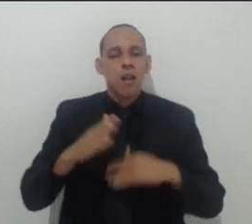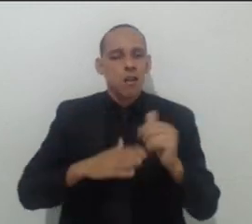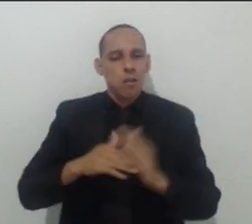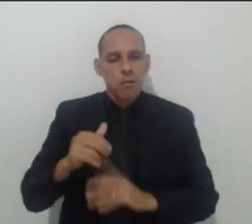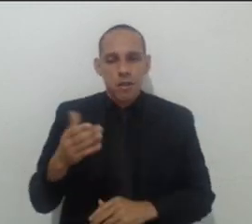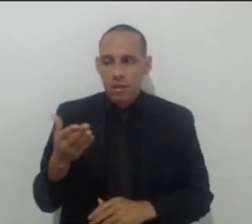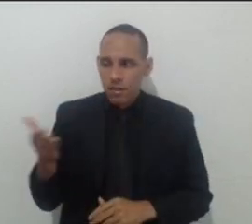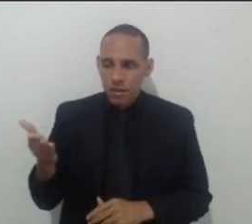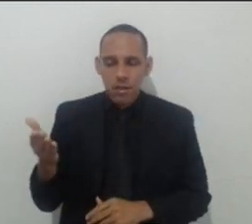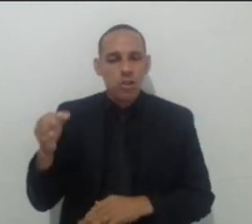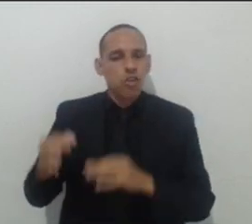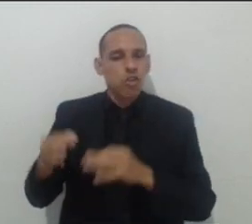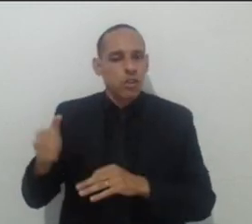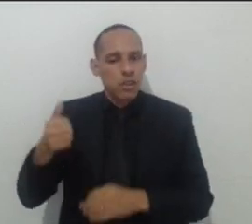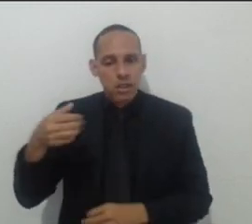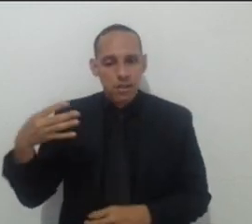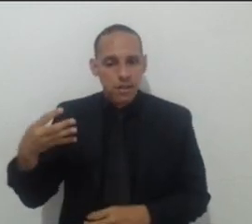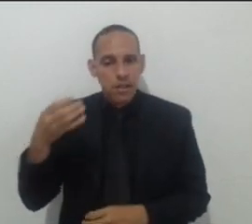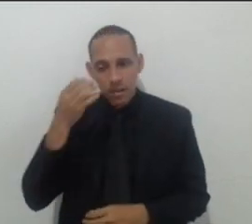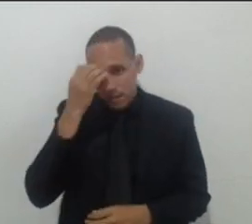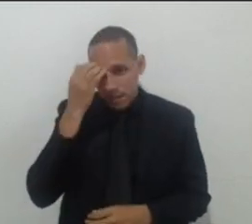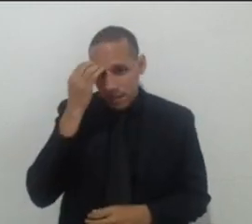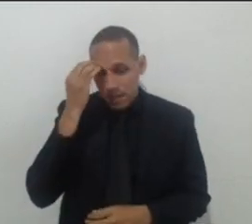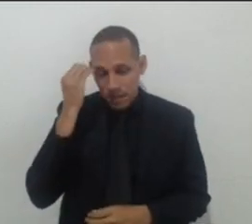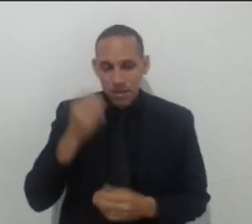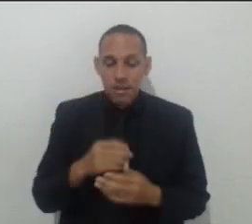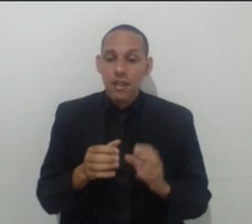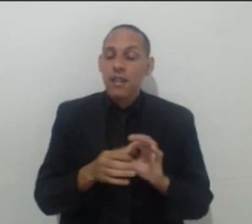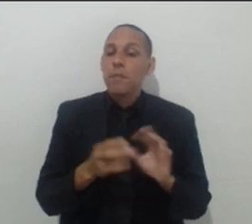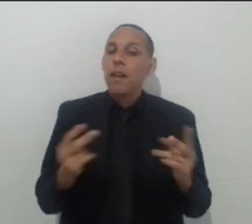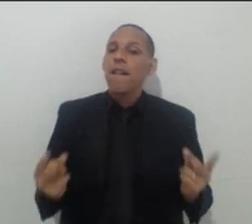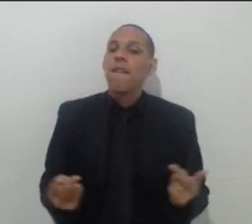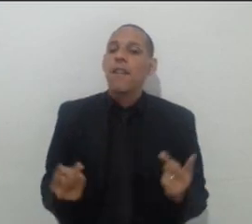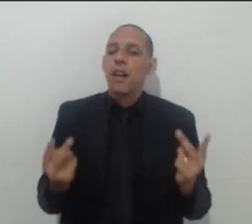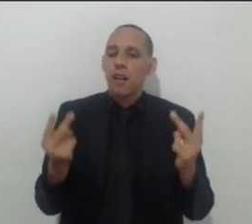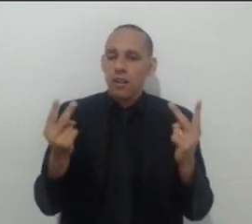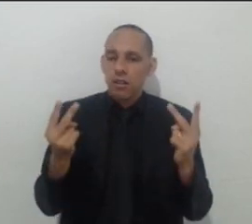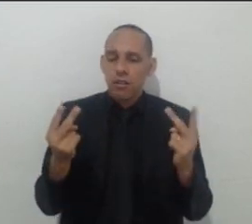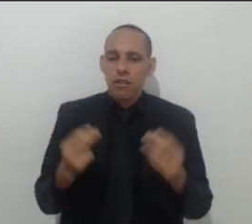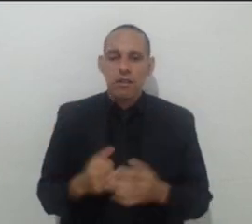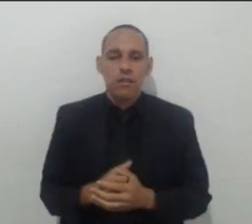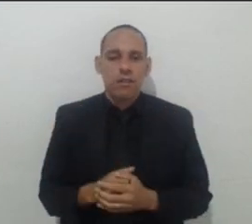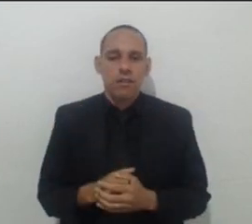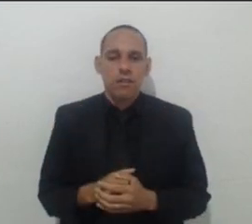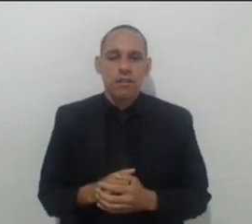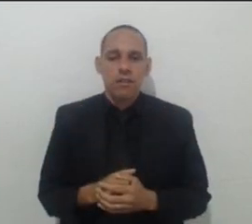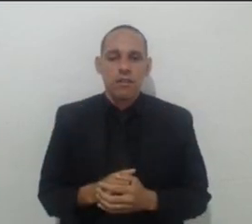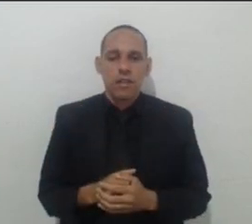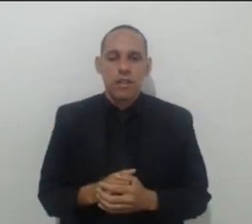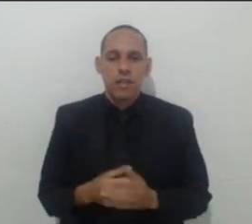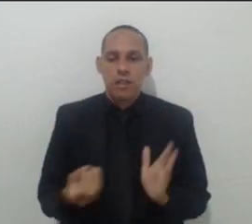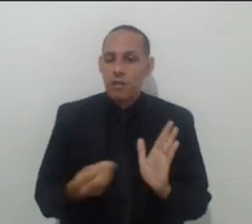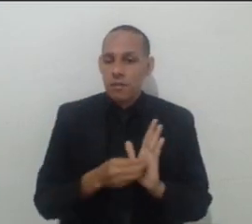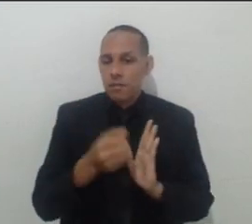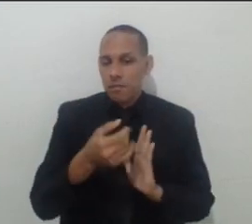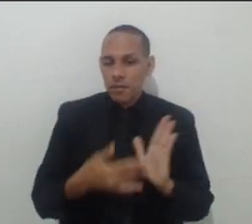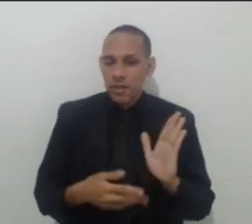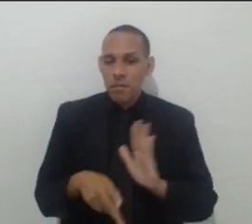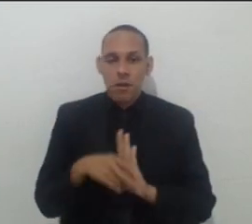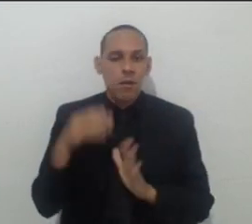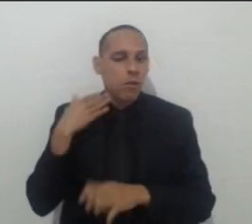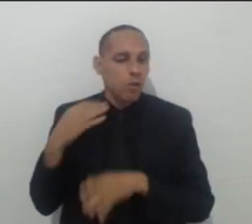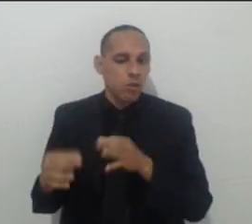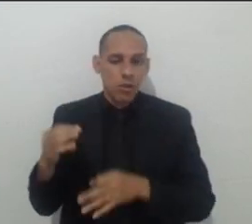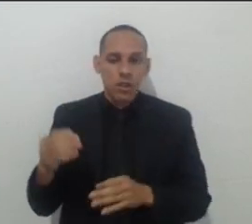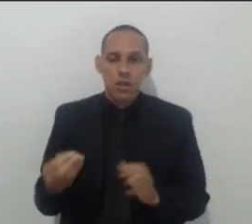da 14ª, e quanto à liberação de valores, como não foi matéria do despacho da juíza,